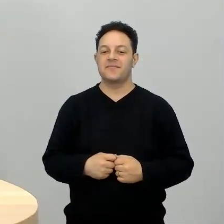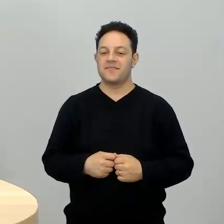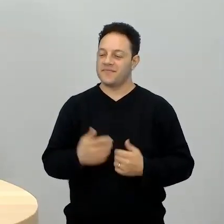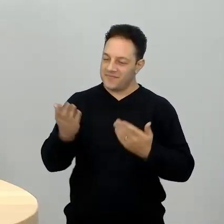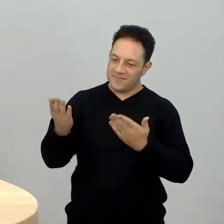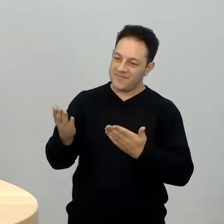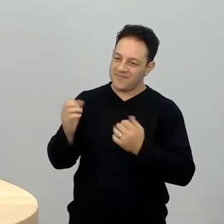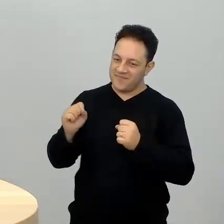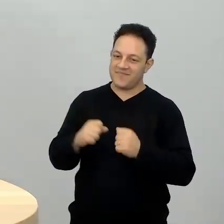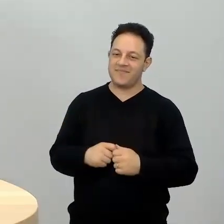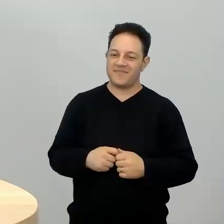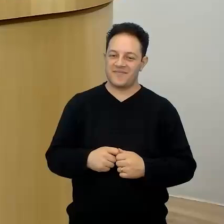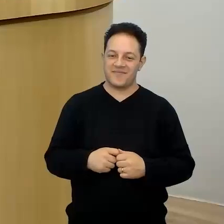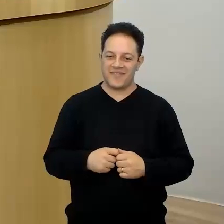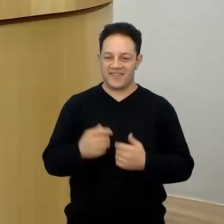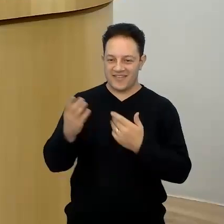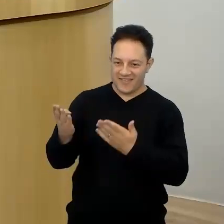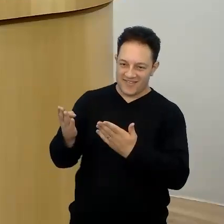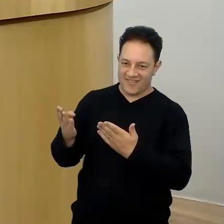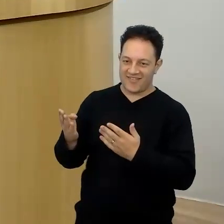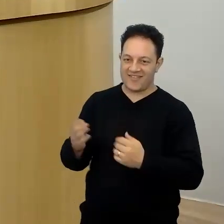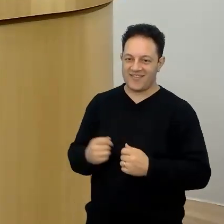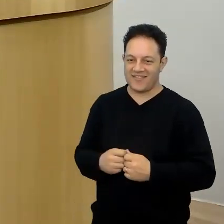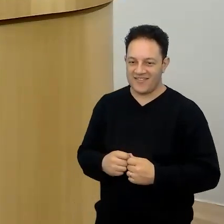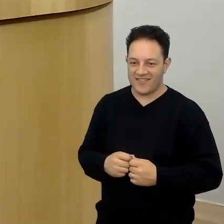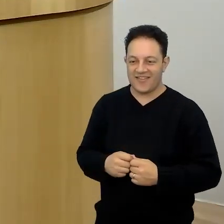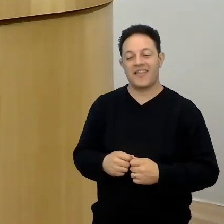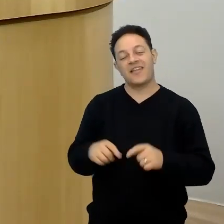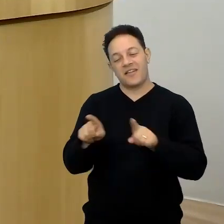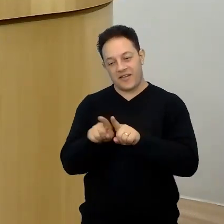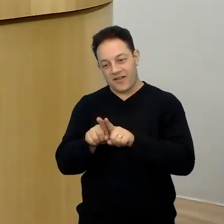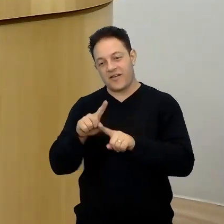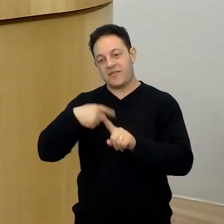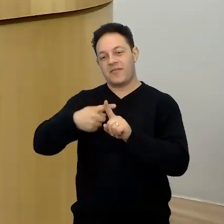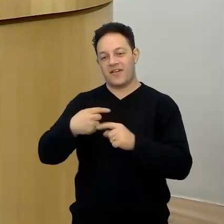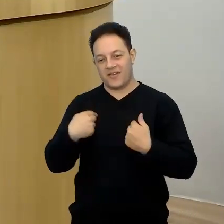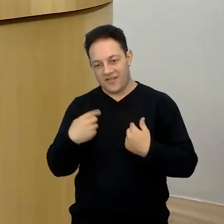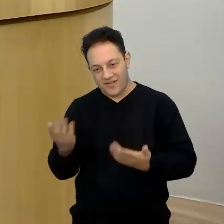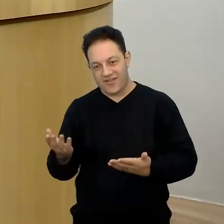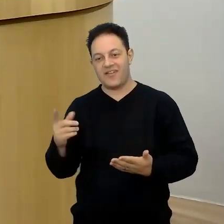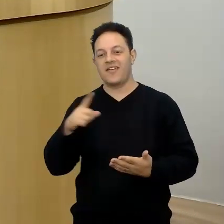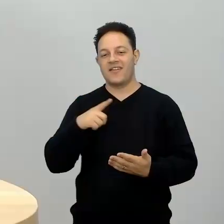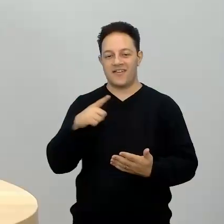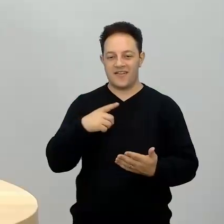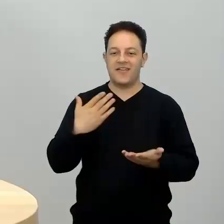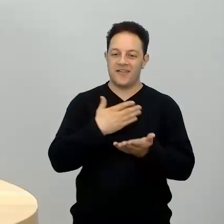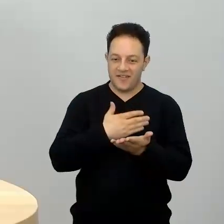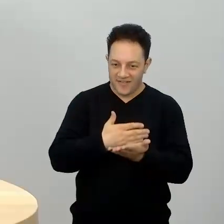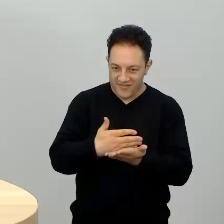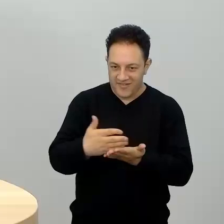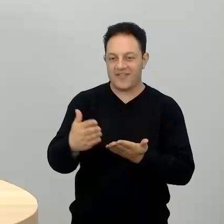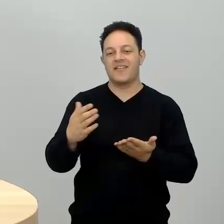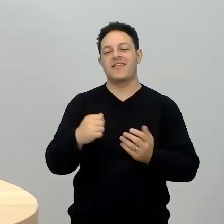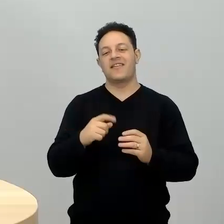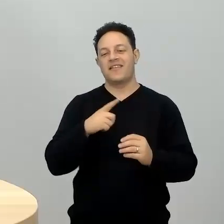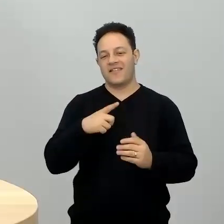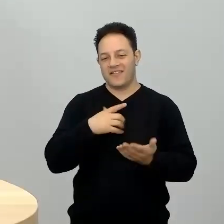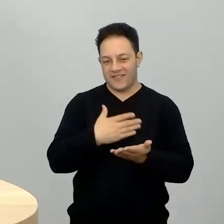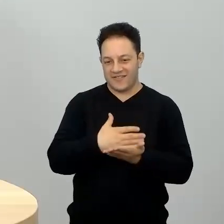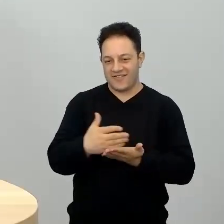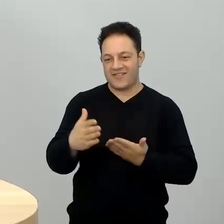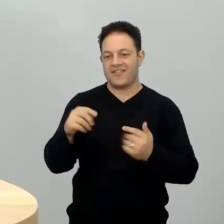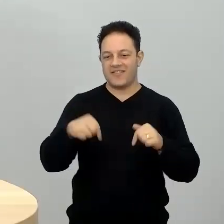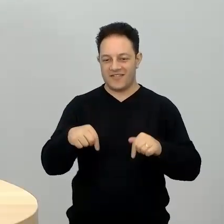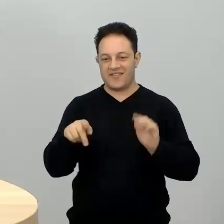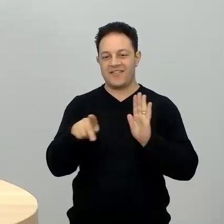Ale, muito bem. Além de mim, né? Isso. Estar estreando aqui, além de estar estreando aqui